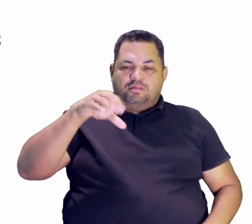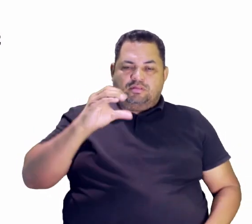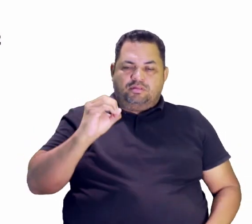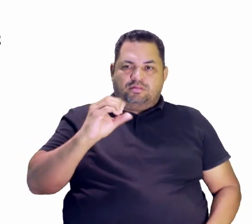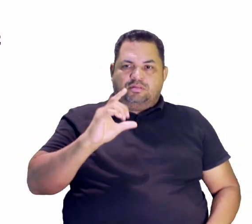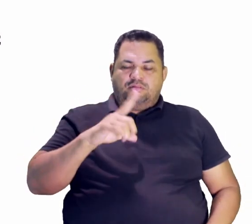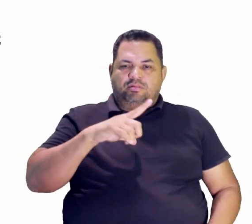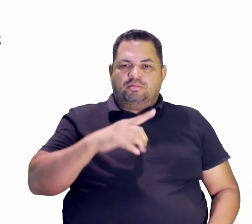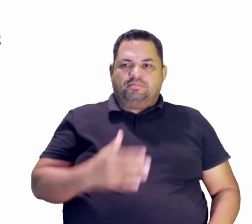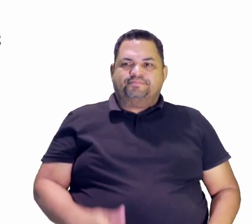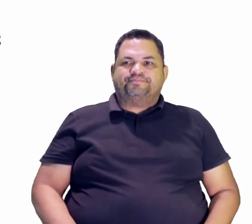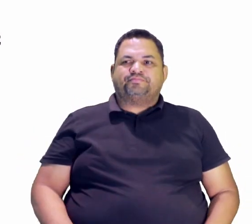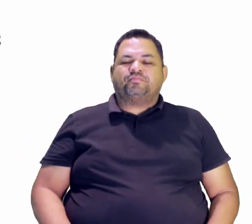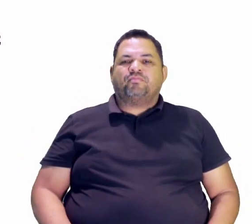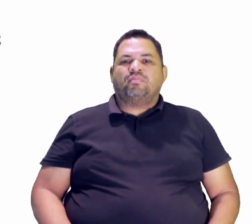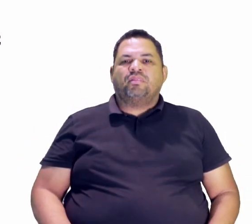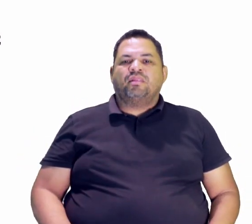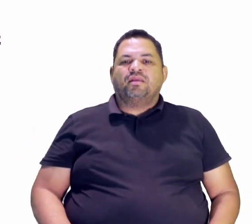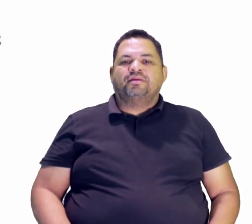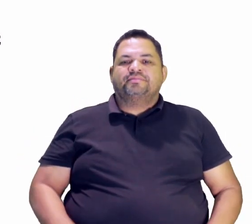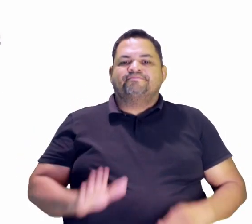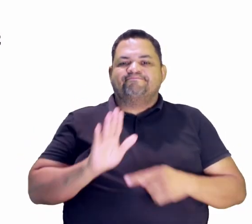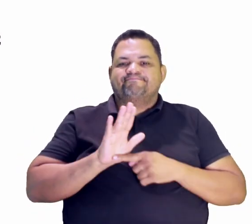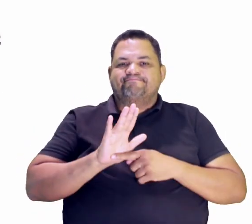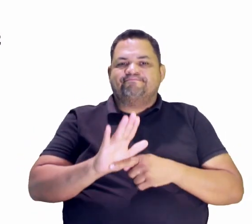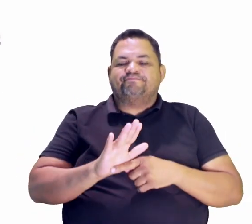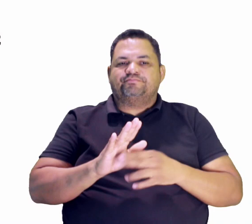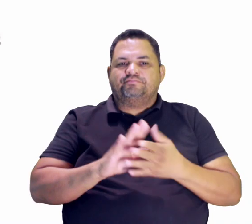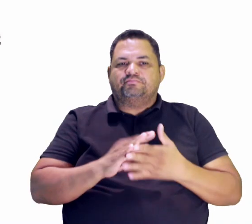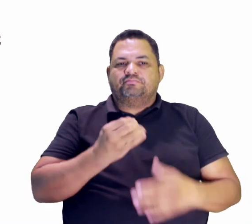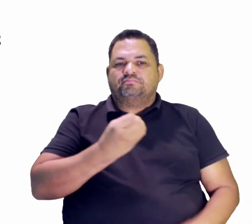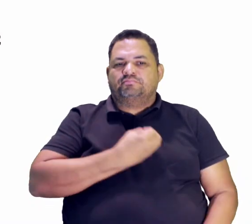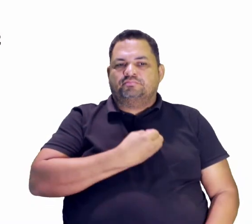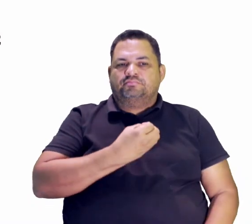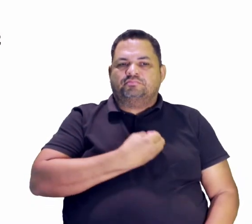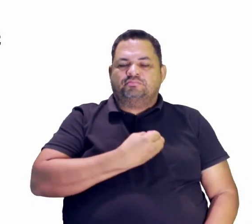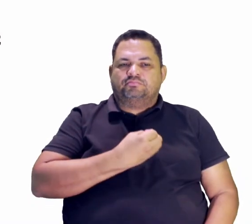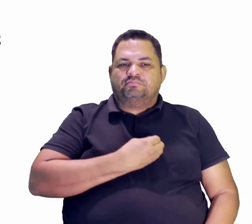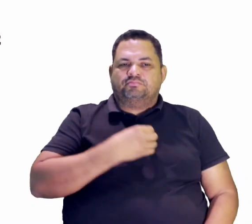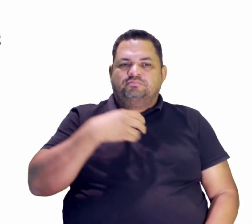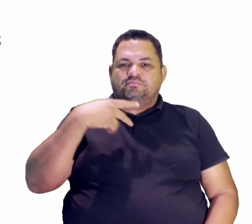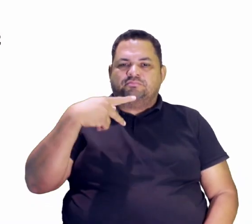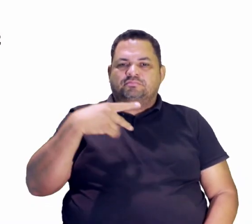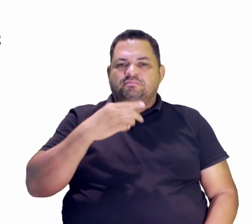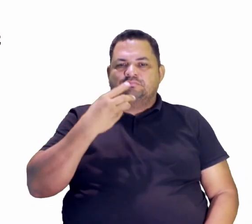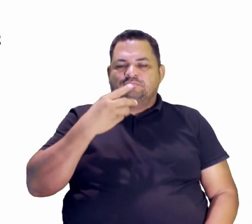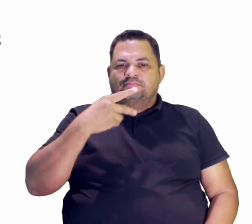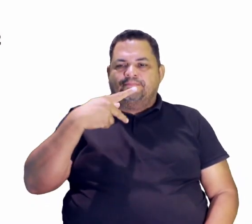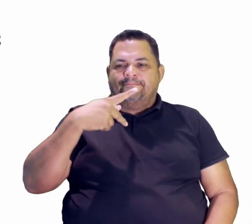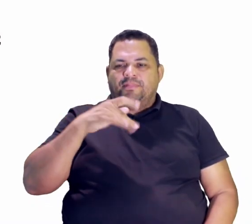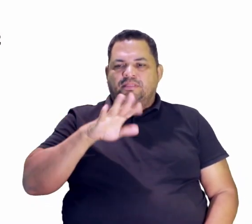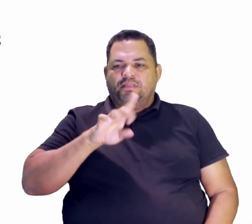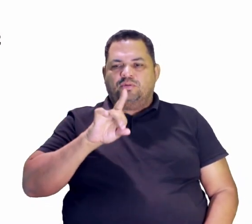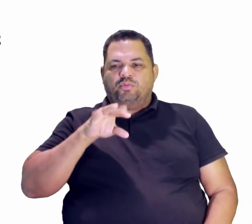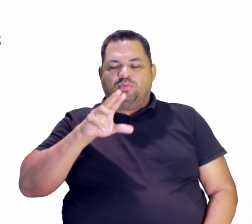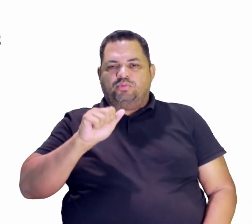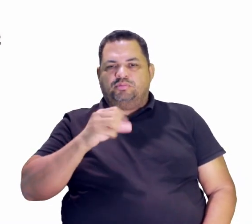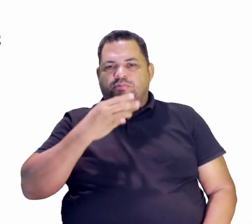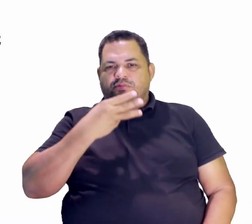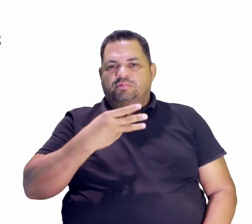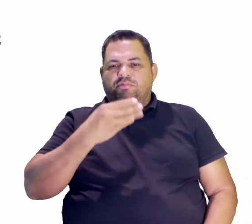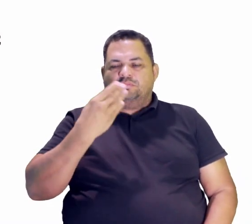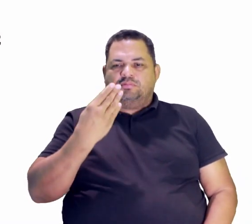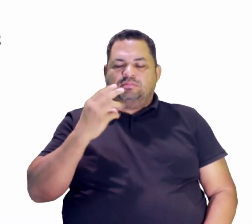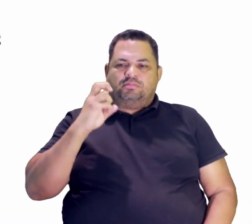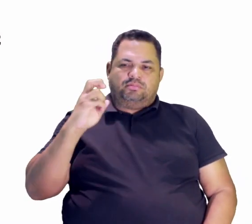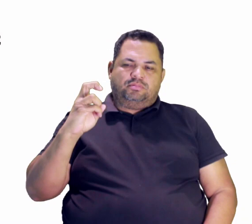Existe uma coisa que eu vou falar para vocês agora para ajudar muito aqui. Os números pitagóricos são 3, 4 e